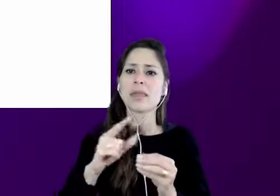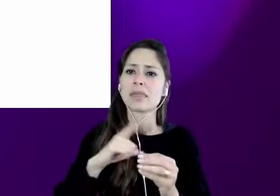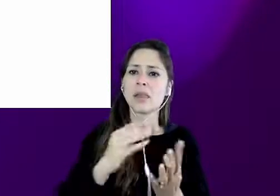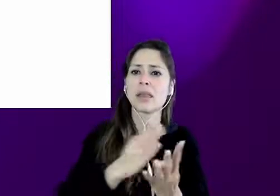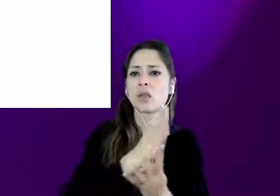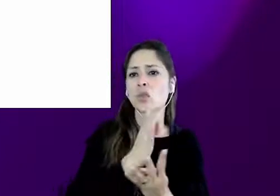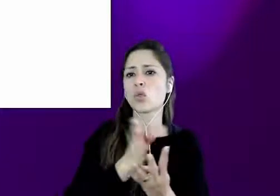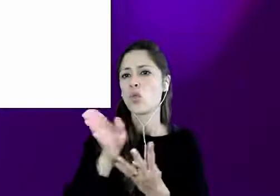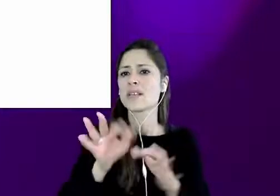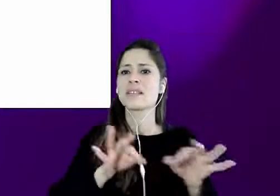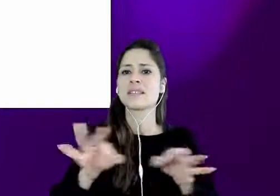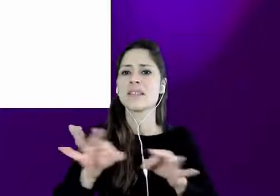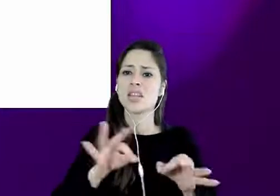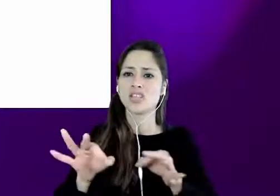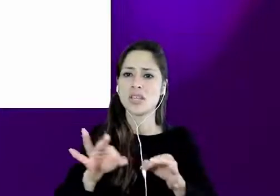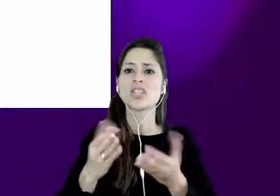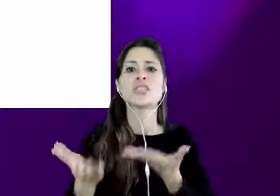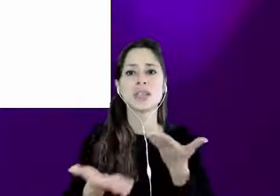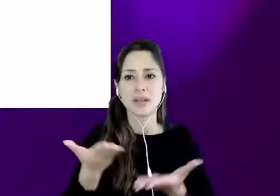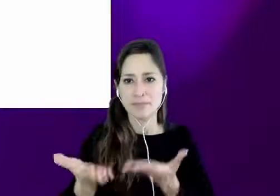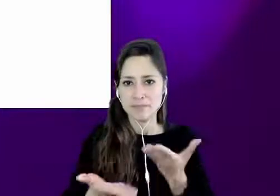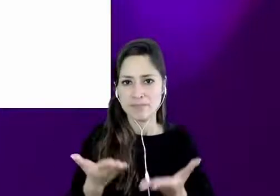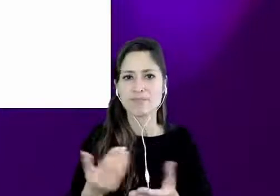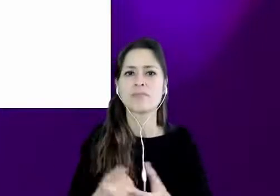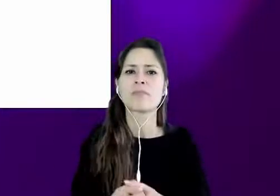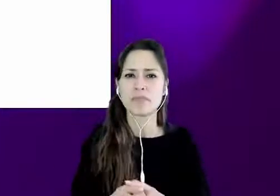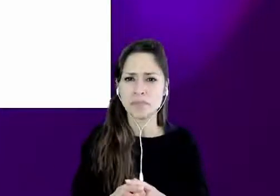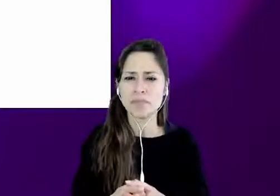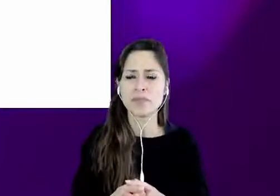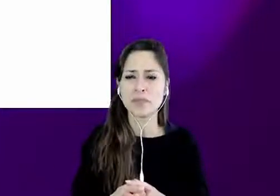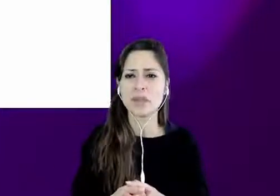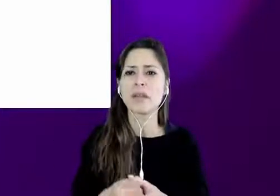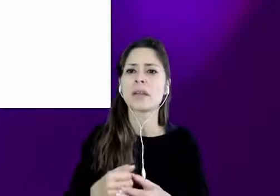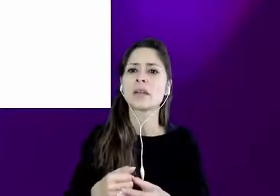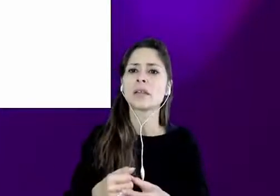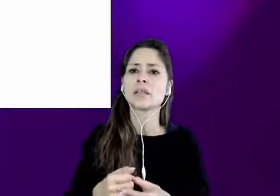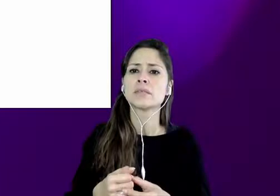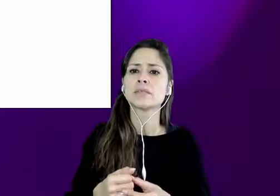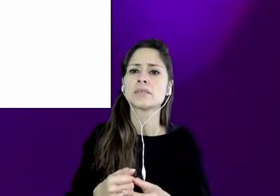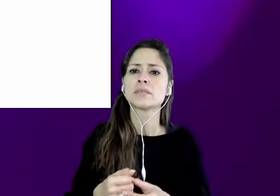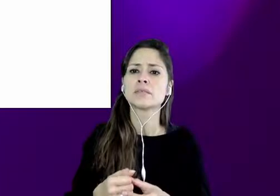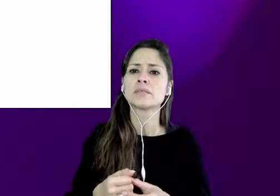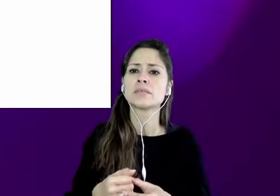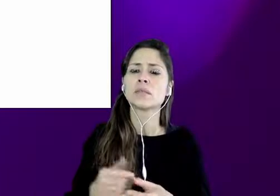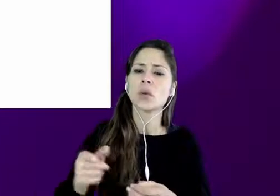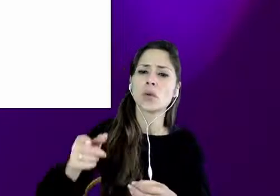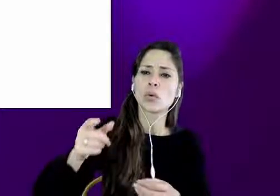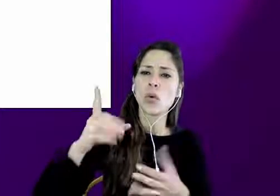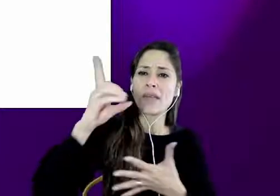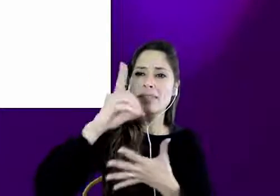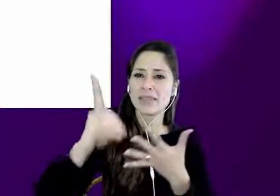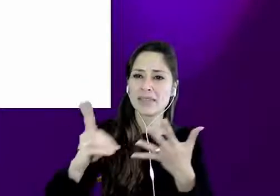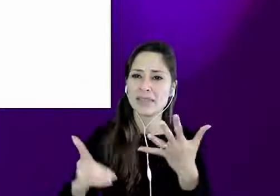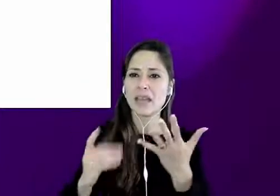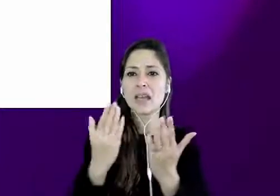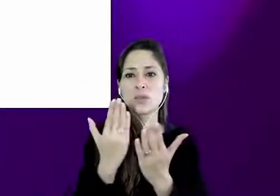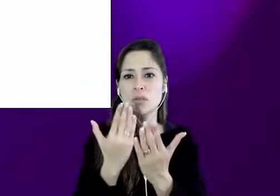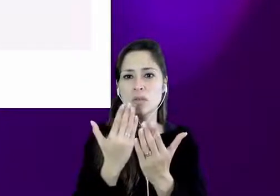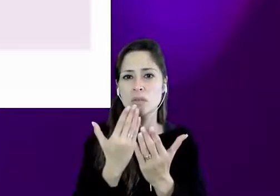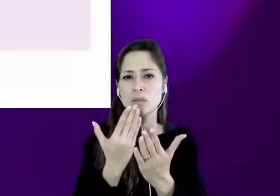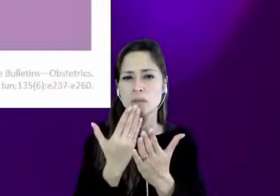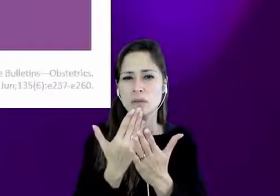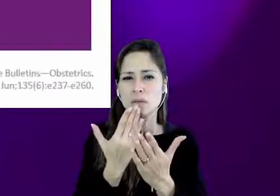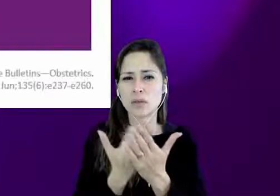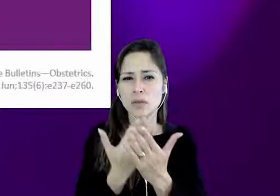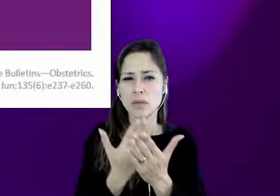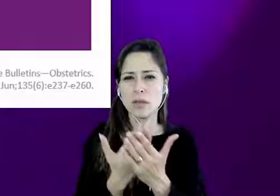citei. Nós tivemos a oportunidade de integrar esse estudo, os quais os dados finais estão sendo, em breve, disponibilizados